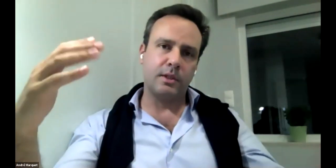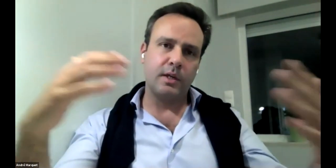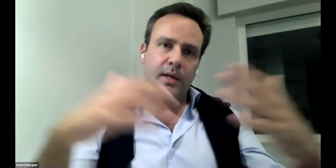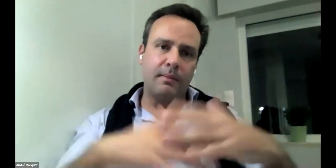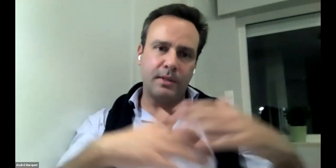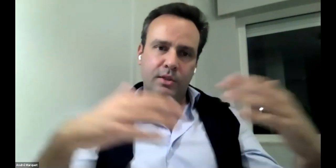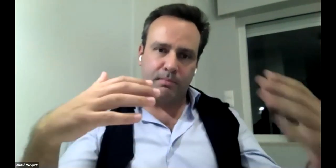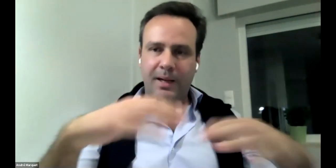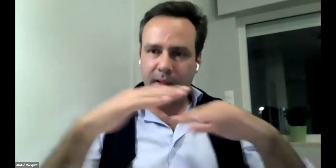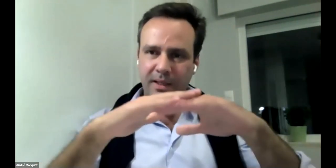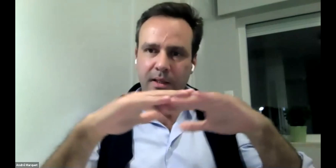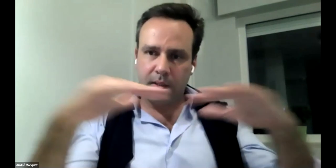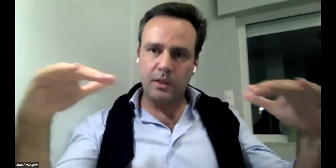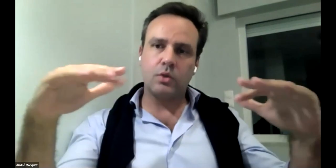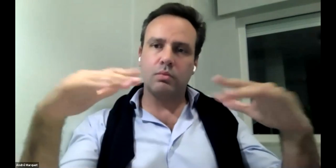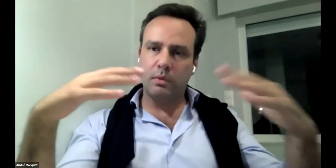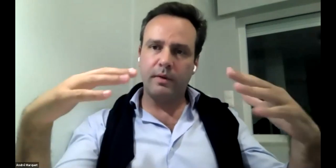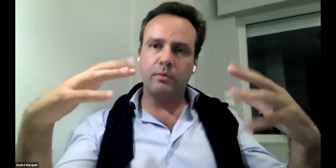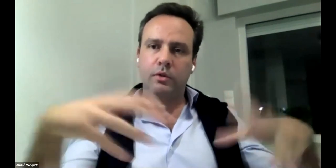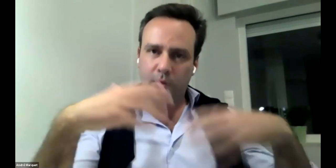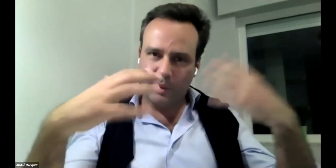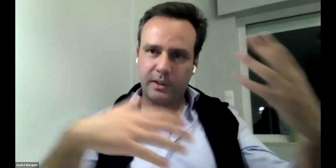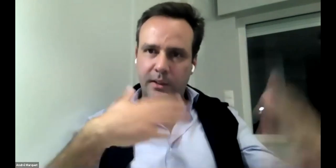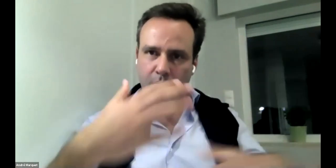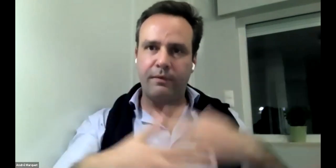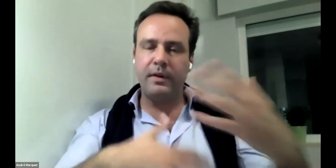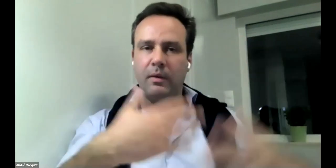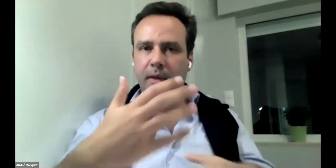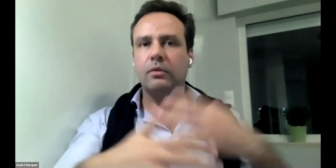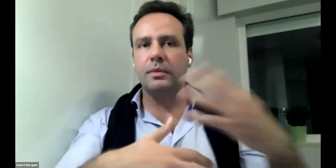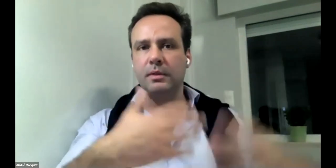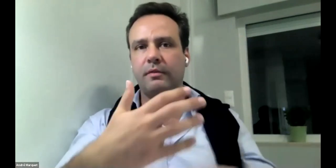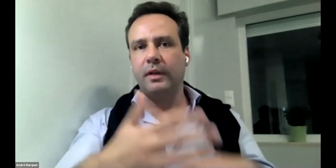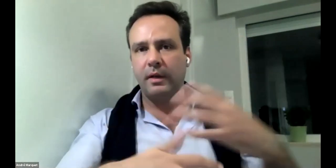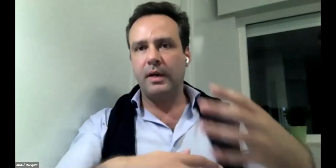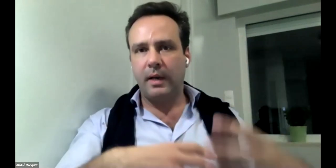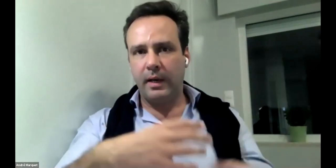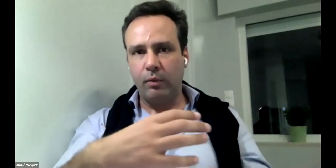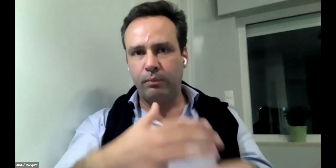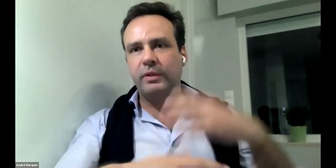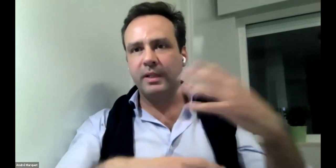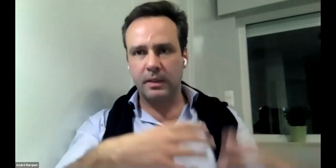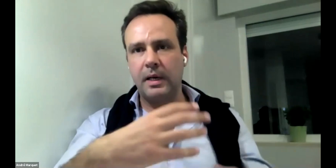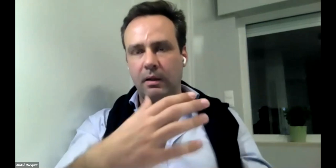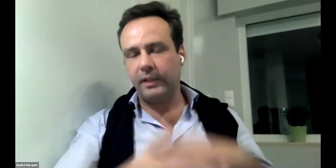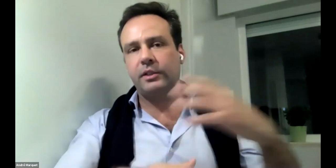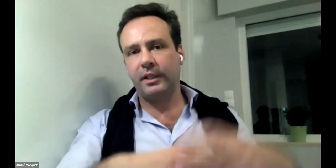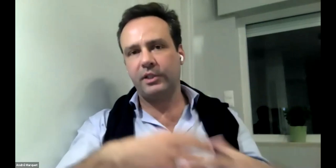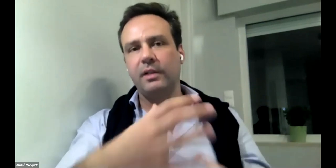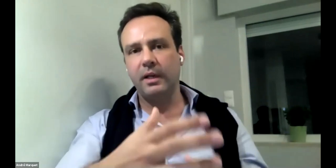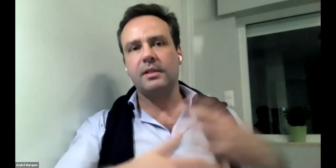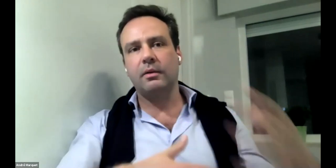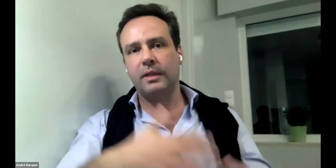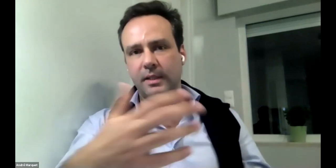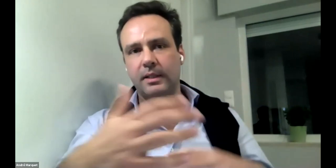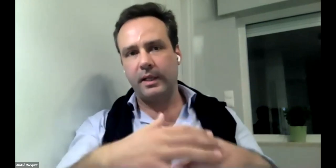coisas, mas para além disso, não havia muito. Eu acho que finalmente começamos a ver o potencial que